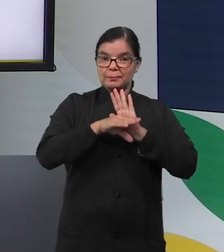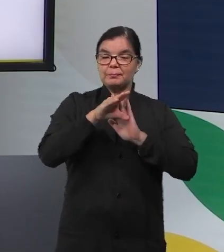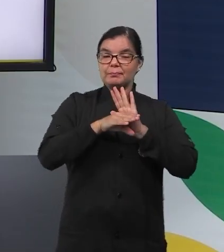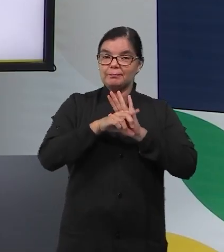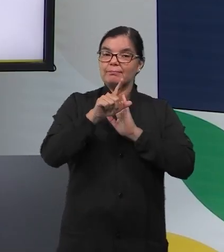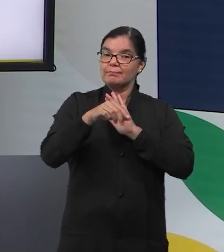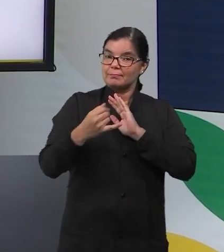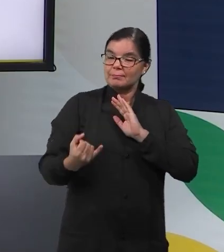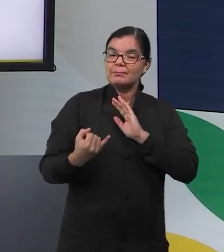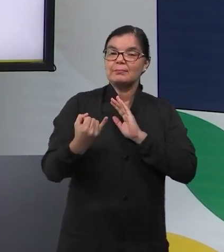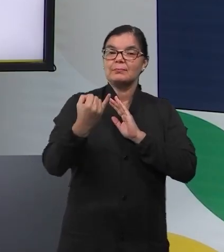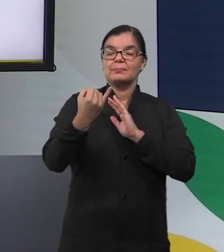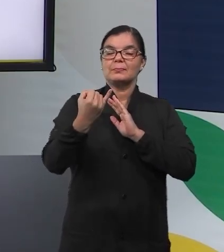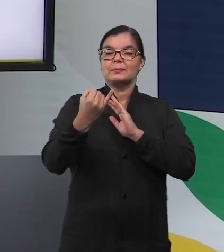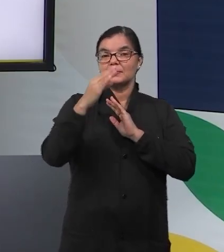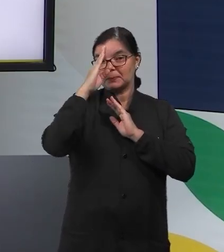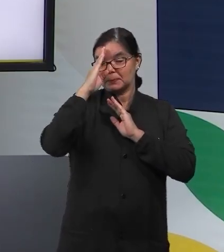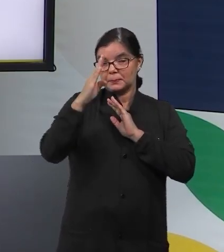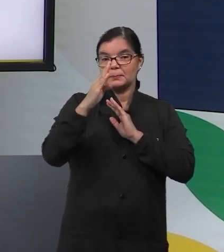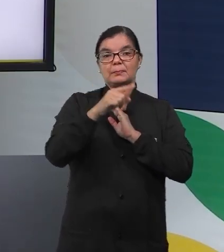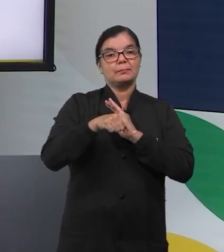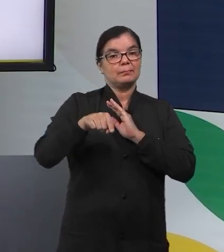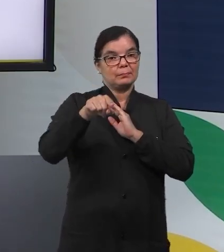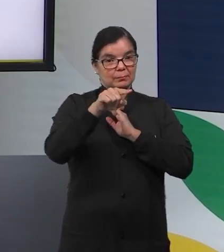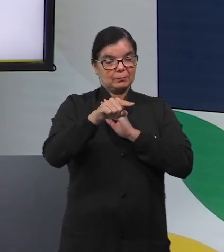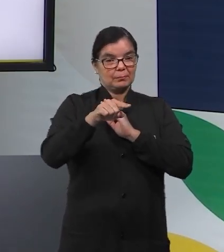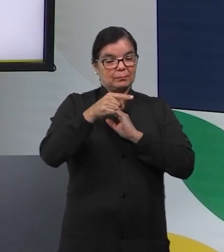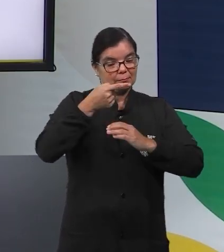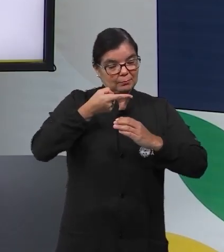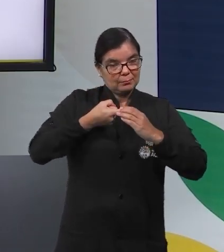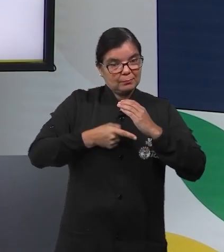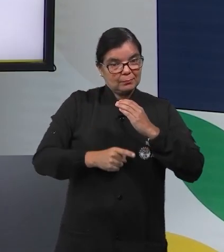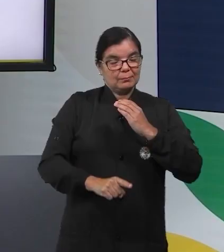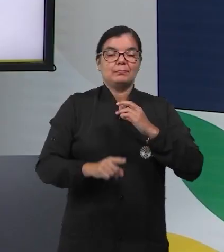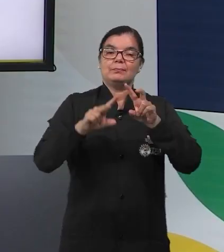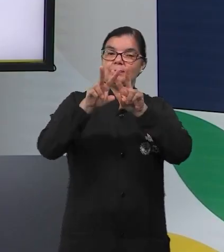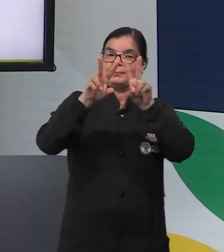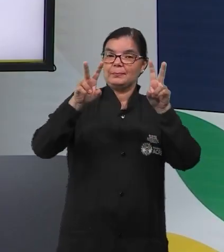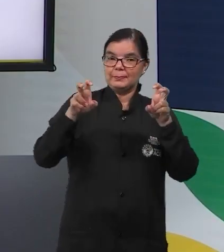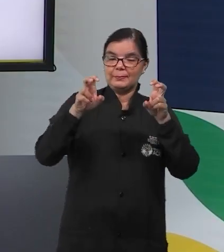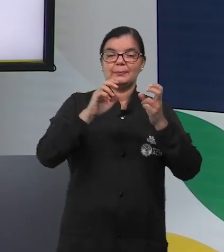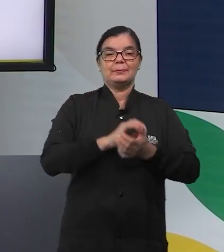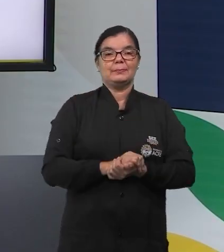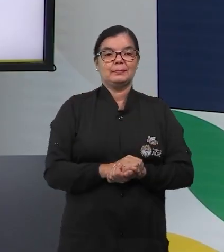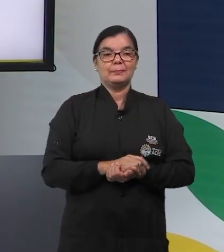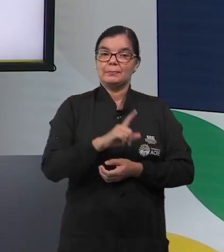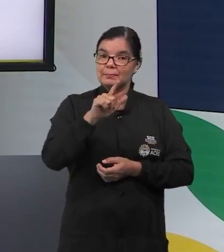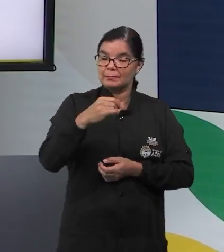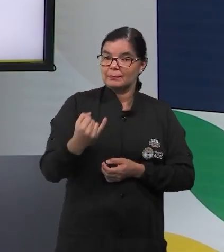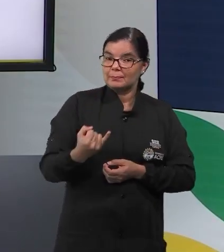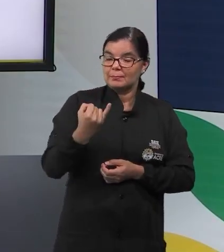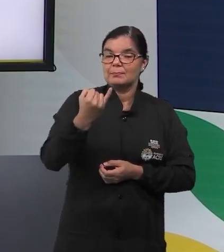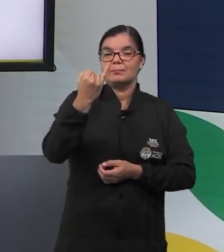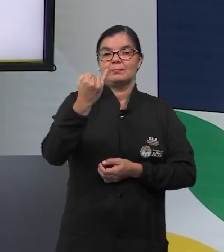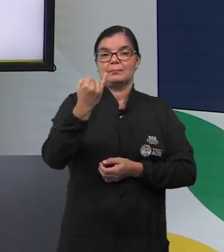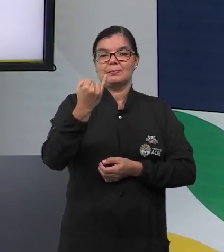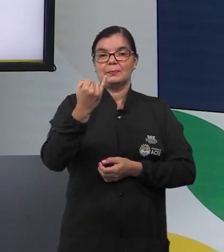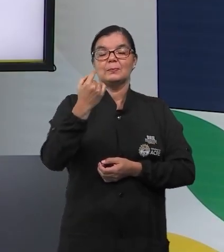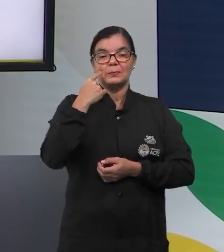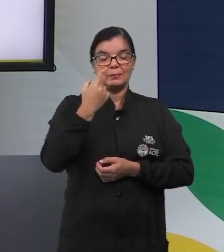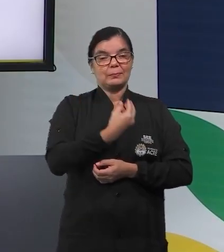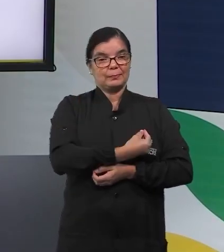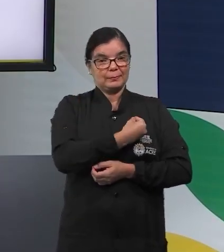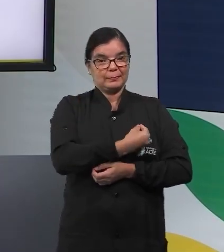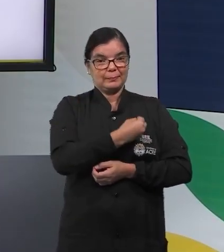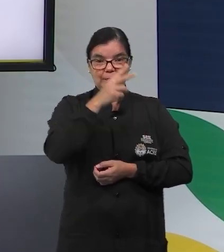muito importante. Espero principalmente que você aprofunde-se nesse tema. porque ele é muito importante, faz parte da nossa raiz